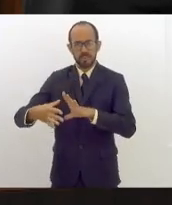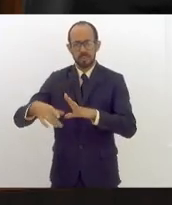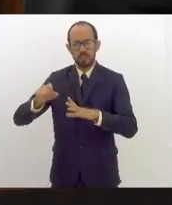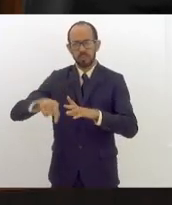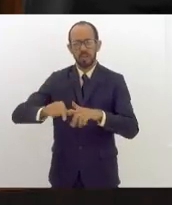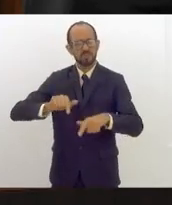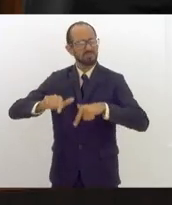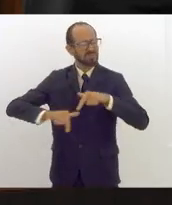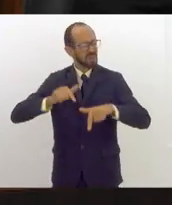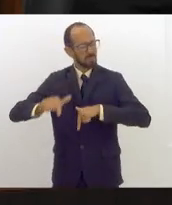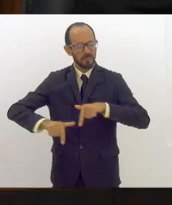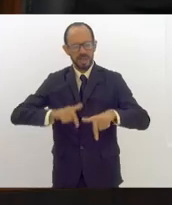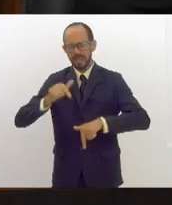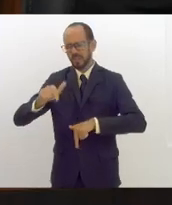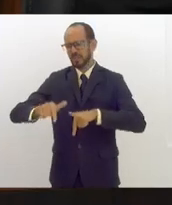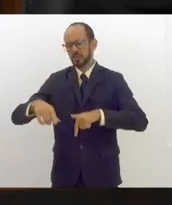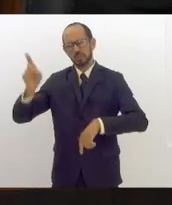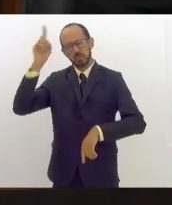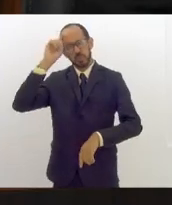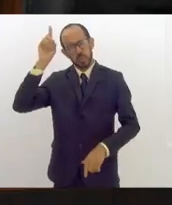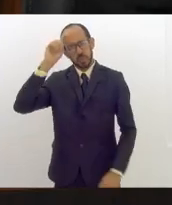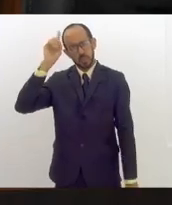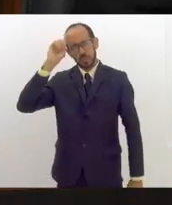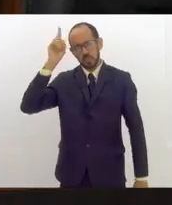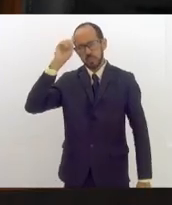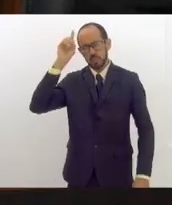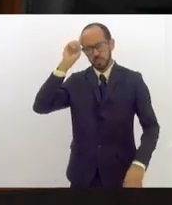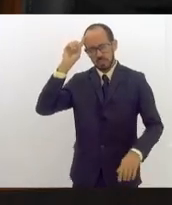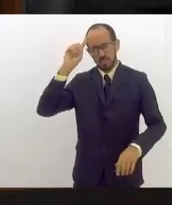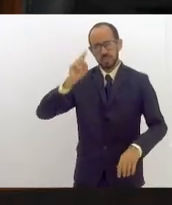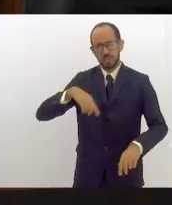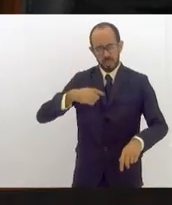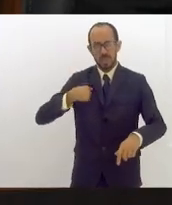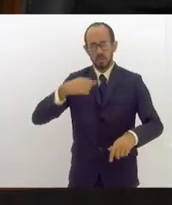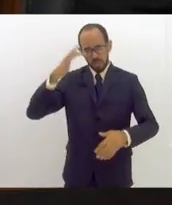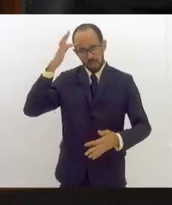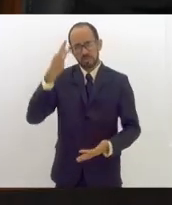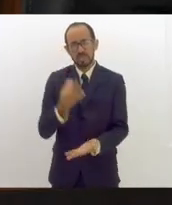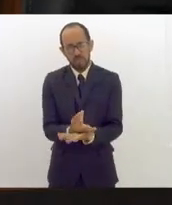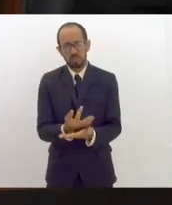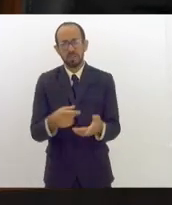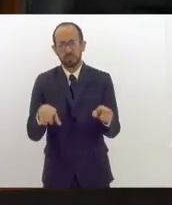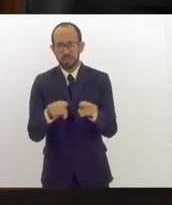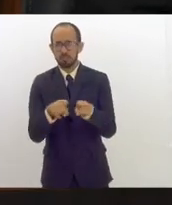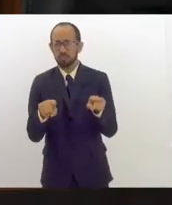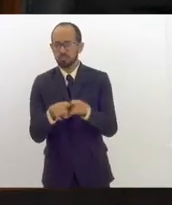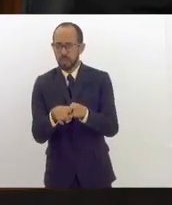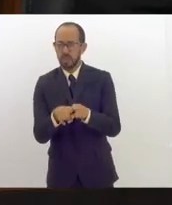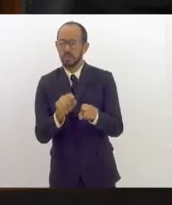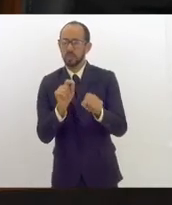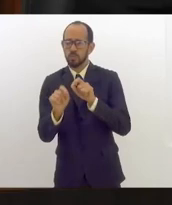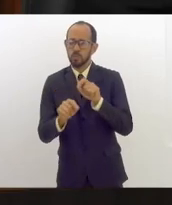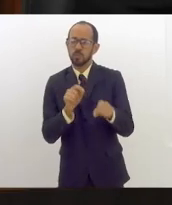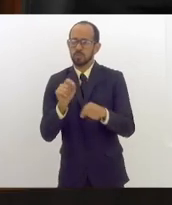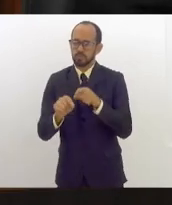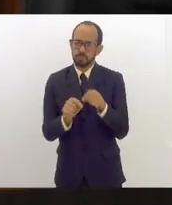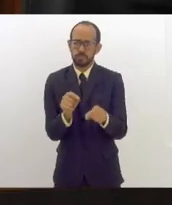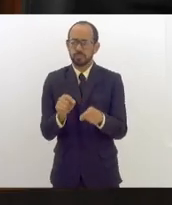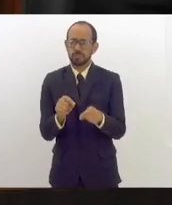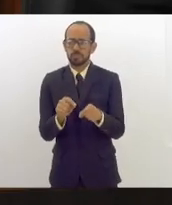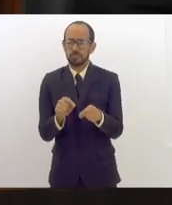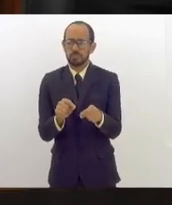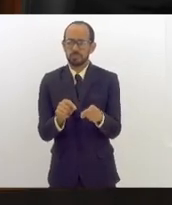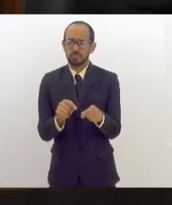de e tenham certeza e aqui essa só esse o núcleo da minha fala no que tange a